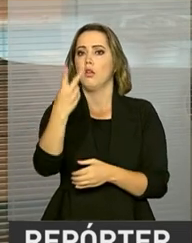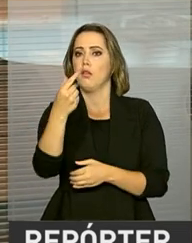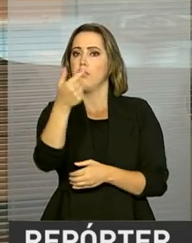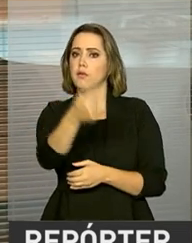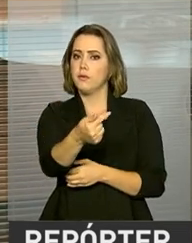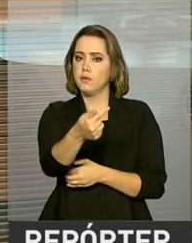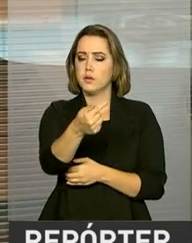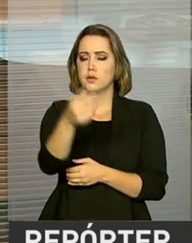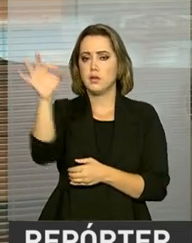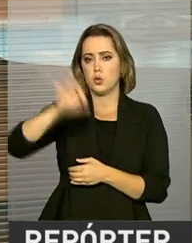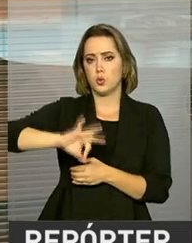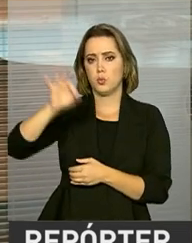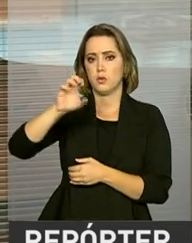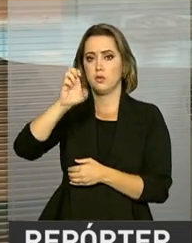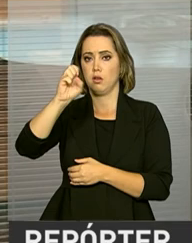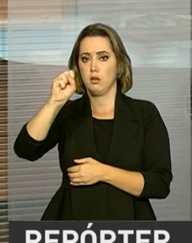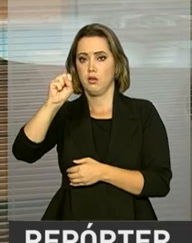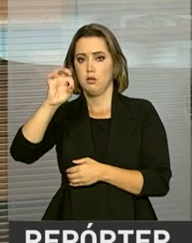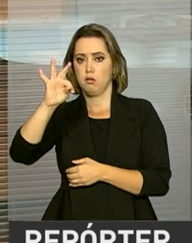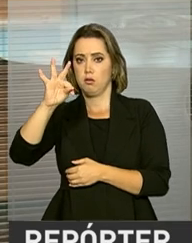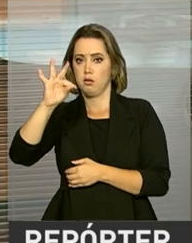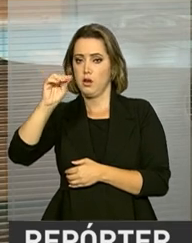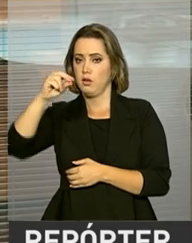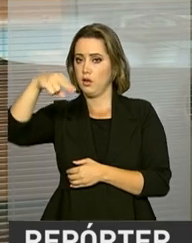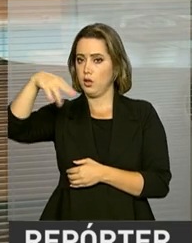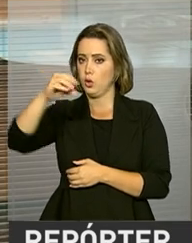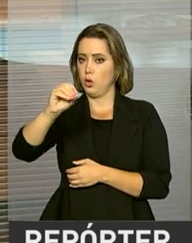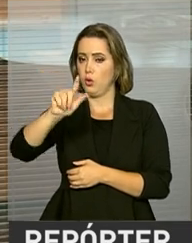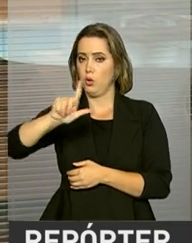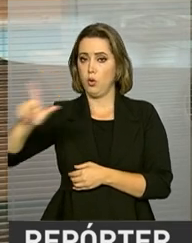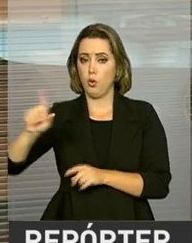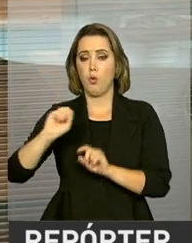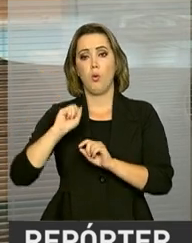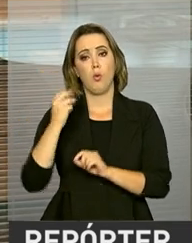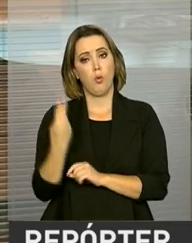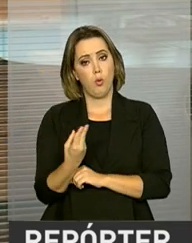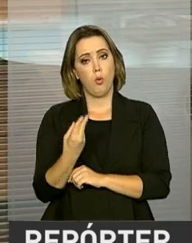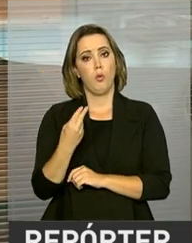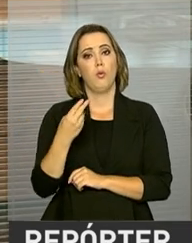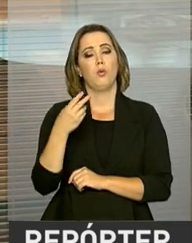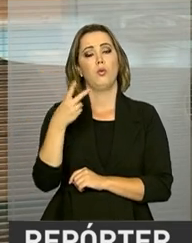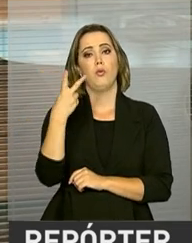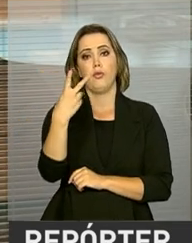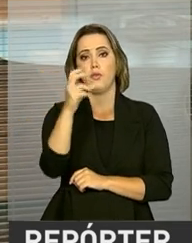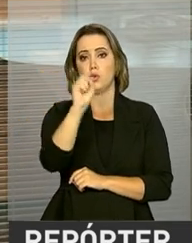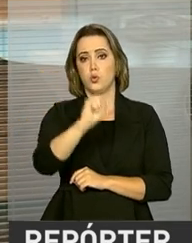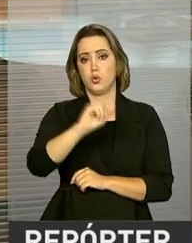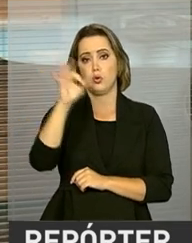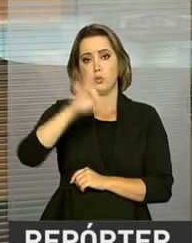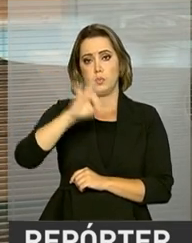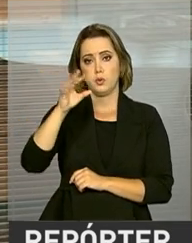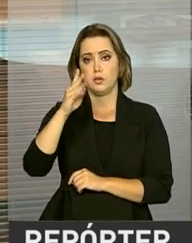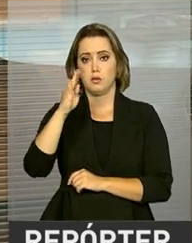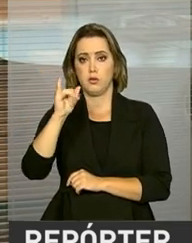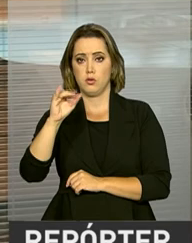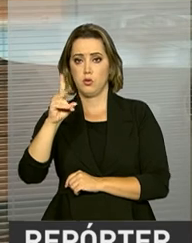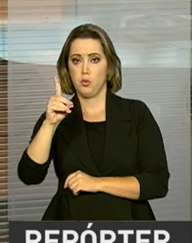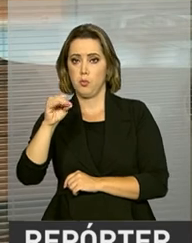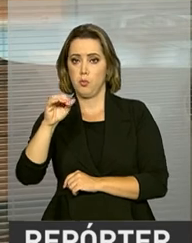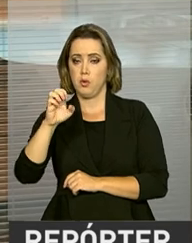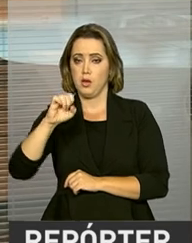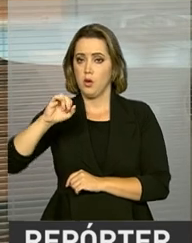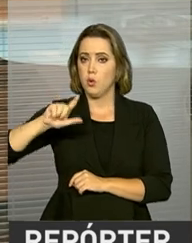e biodiesel contém 28 por cento de biodiesel o preço do etanol e do biodiesel é o preço de